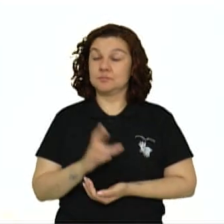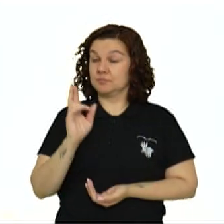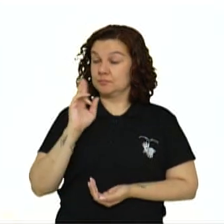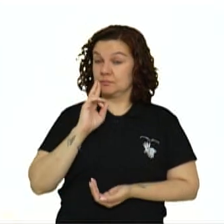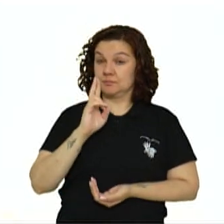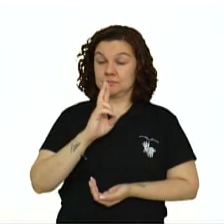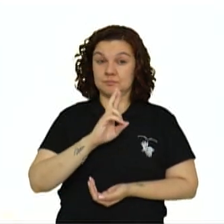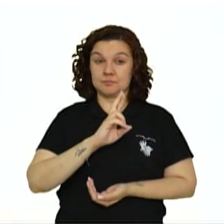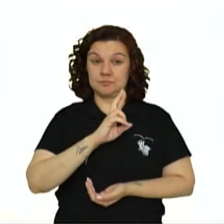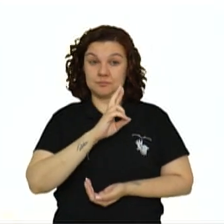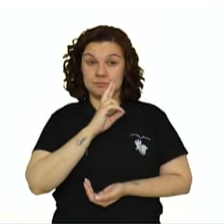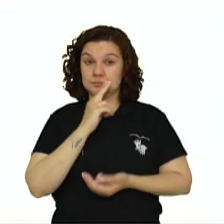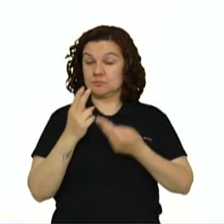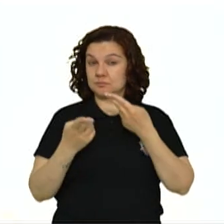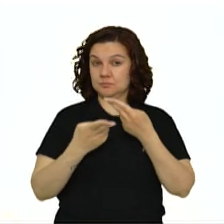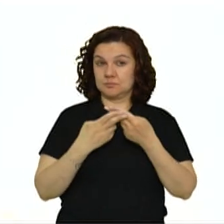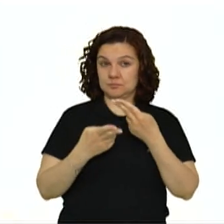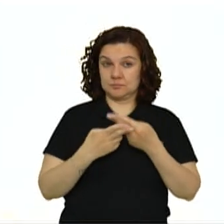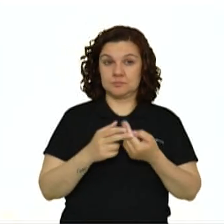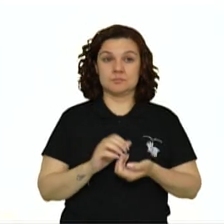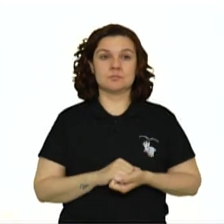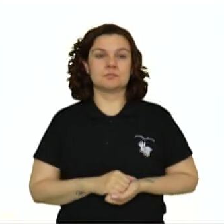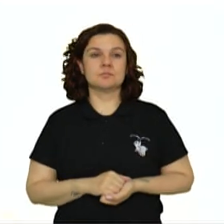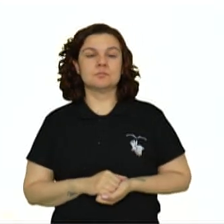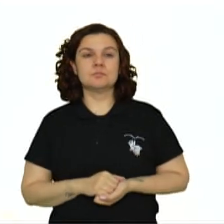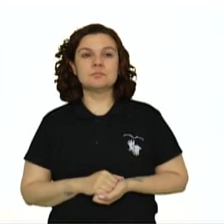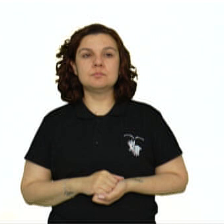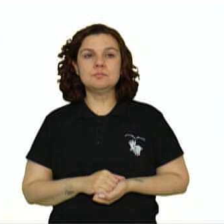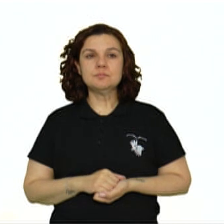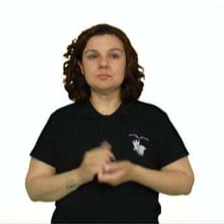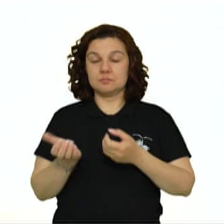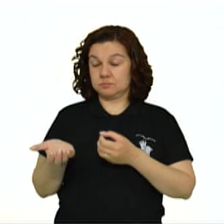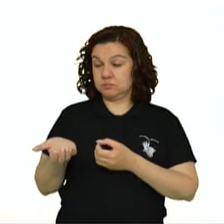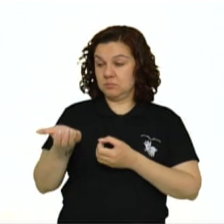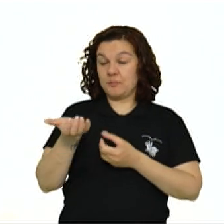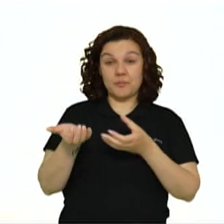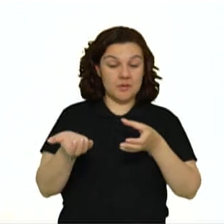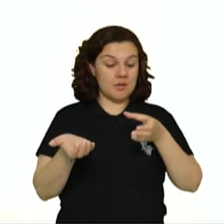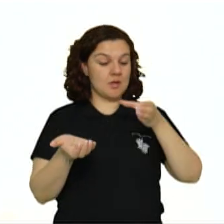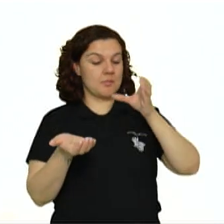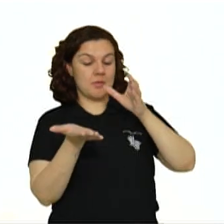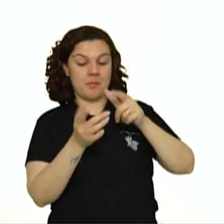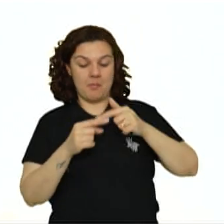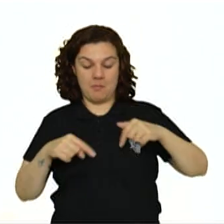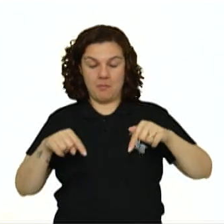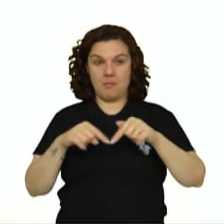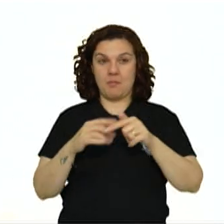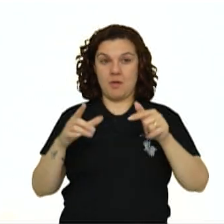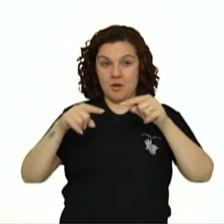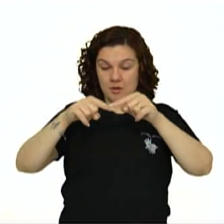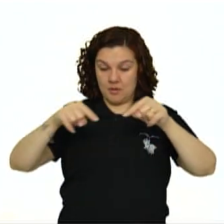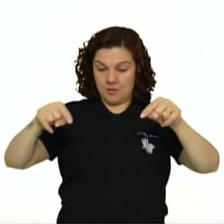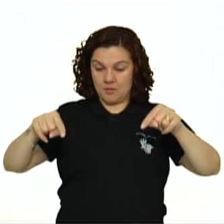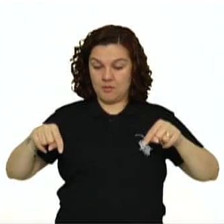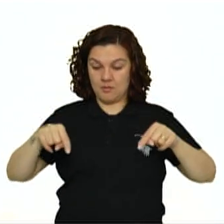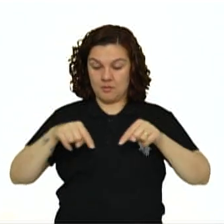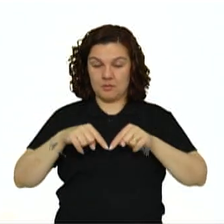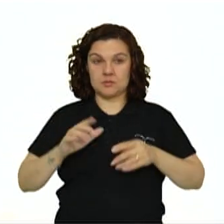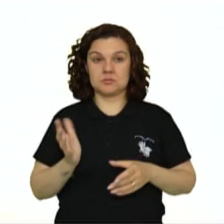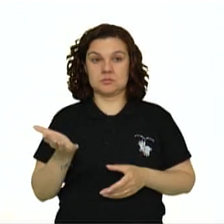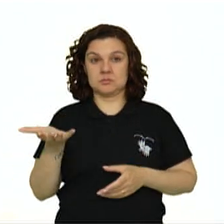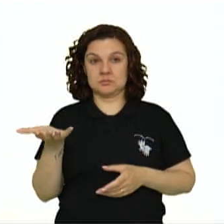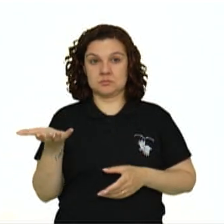Enem. Um restaurante utiliza para servir bebidas bandejas com bases quadradas, polígono